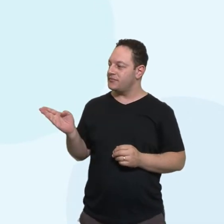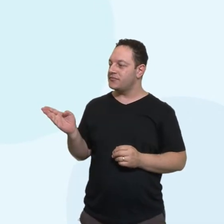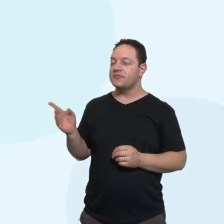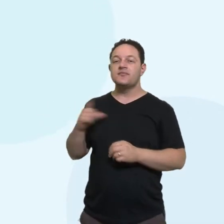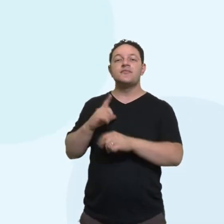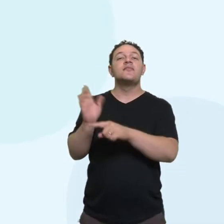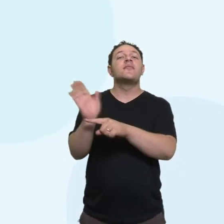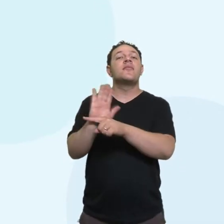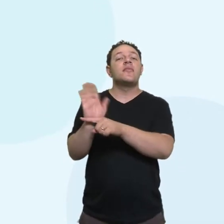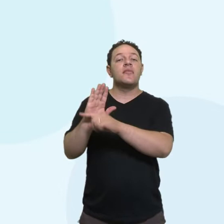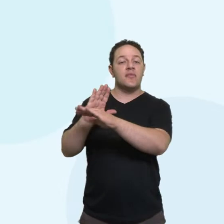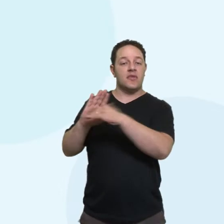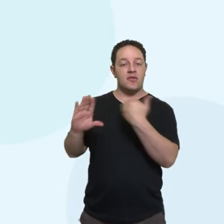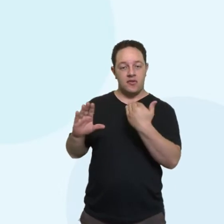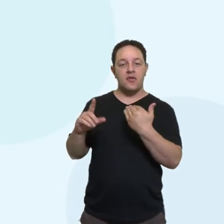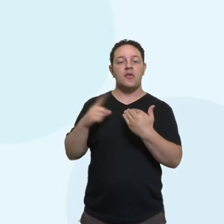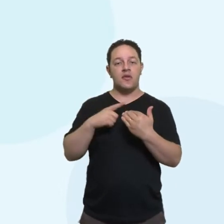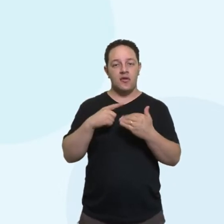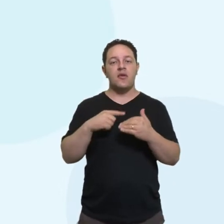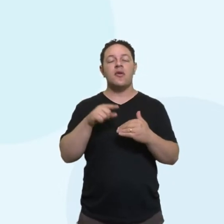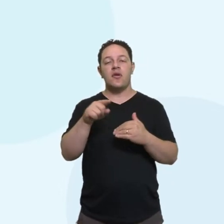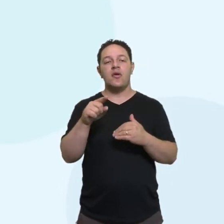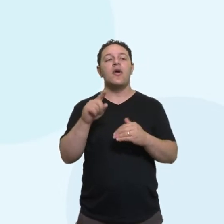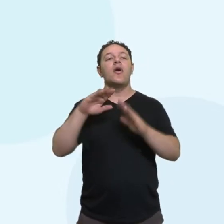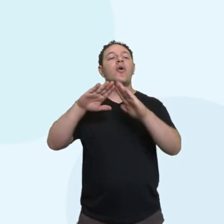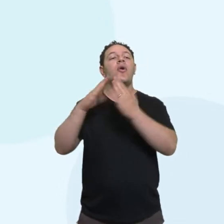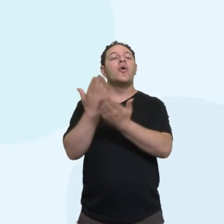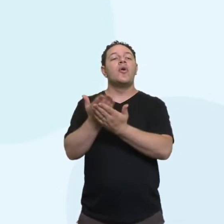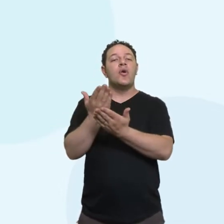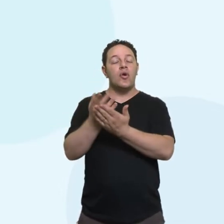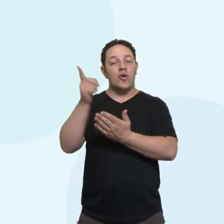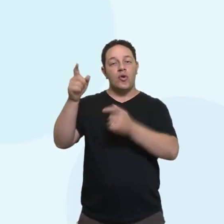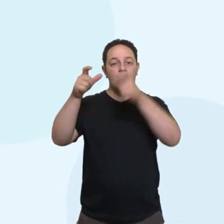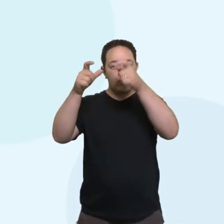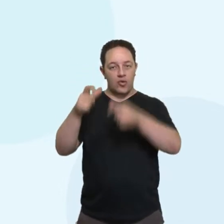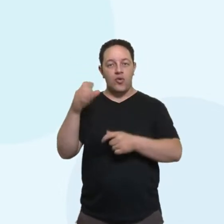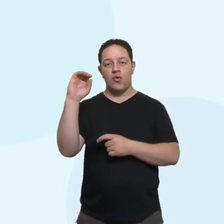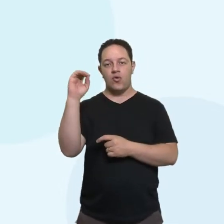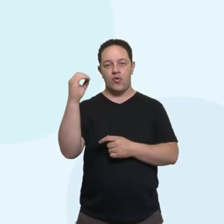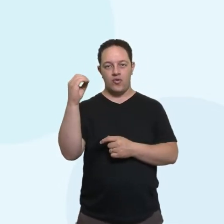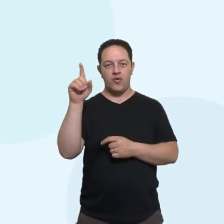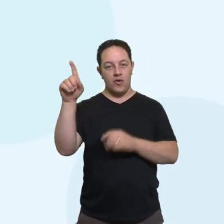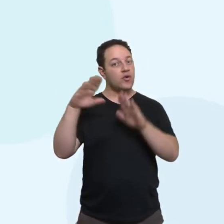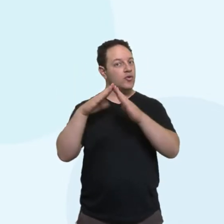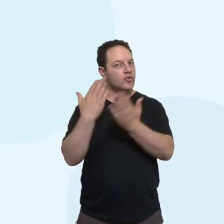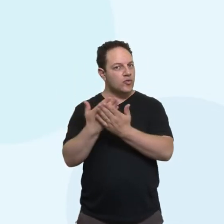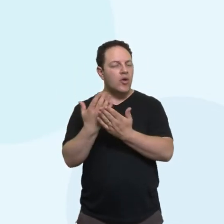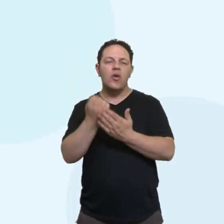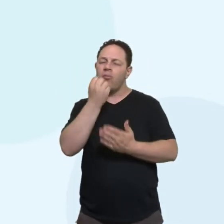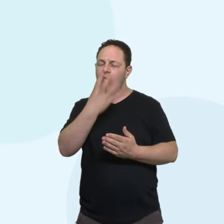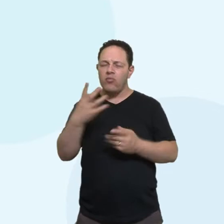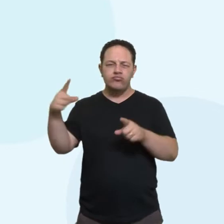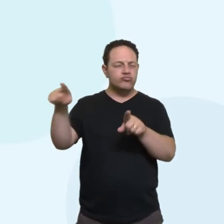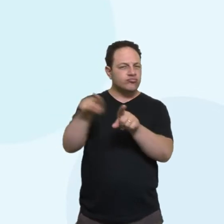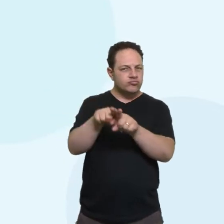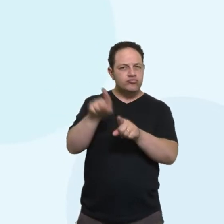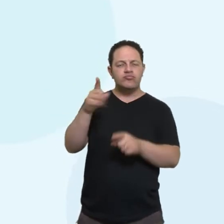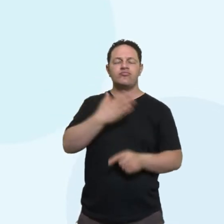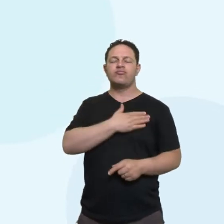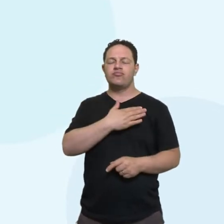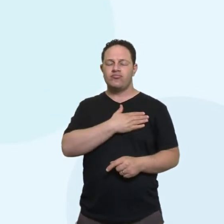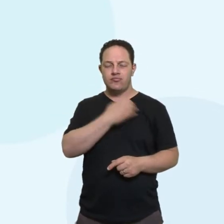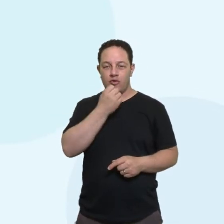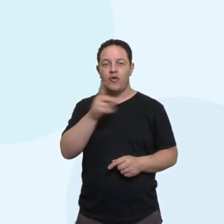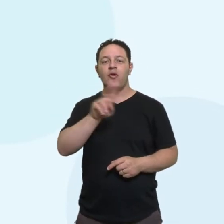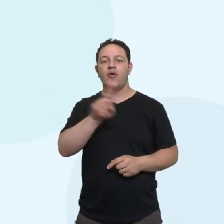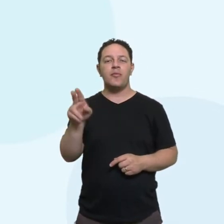vídeo né e de uma escola de Osasco aliás uma escola muito parceira a